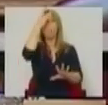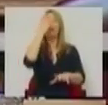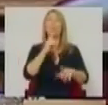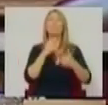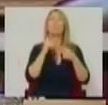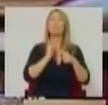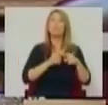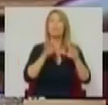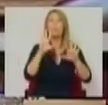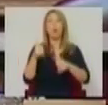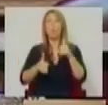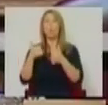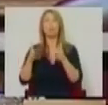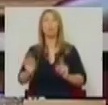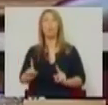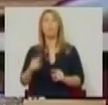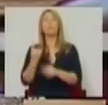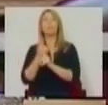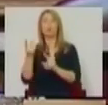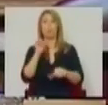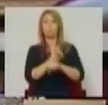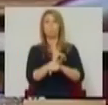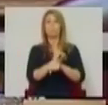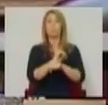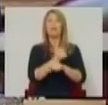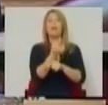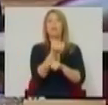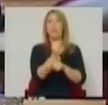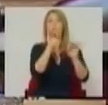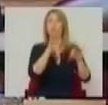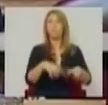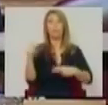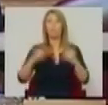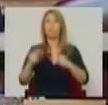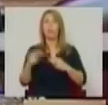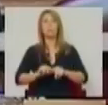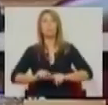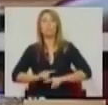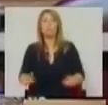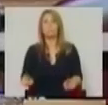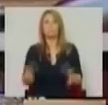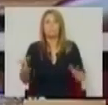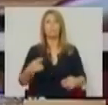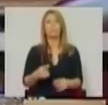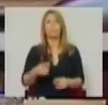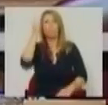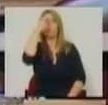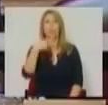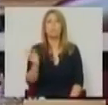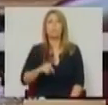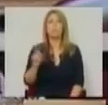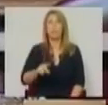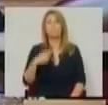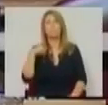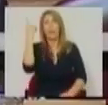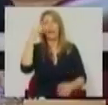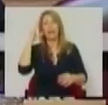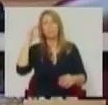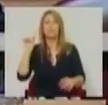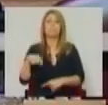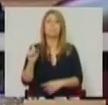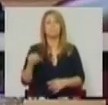não foram abertos porque não há descativação de verbas das finanças. É uma história recorrente. O Sr. Ministro entende que não, abanará a cabeça como é costume.